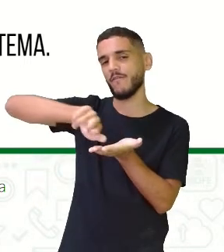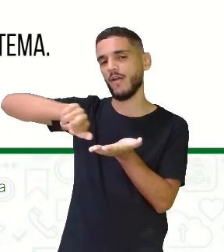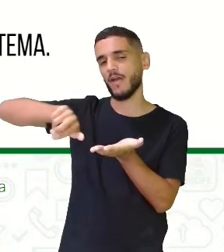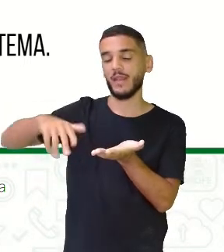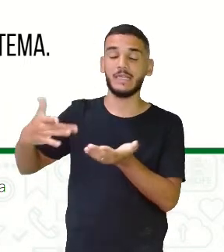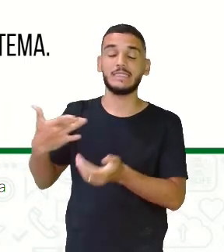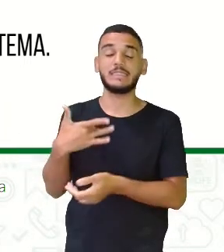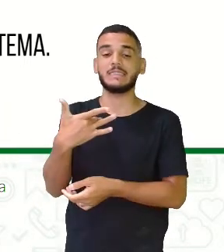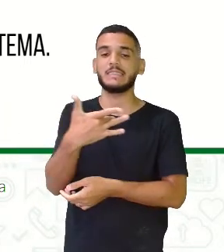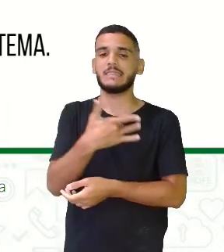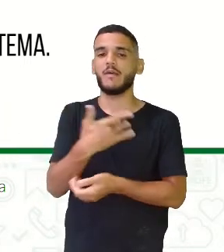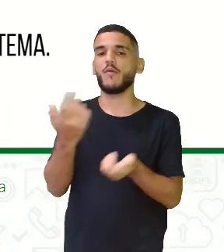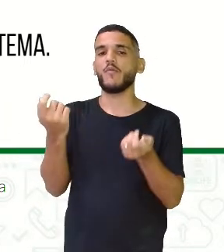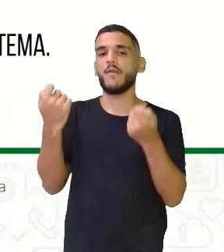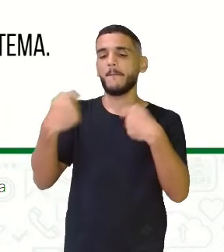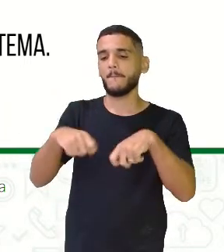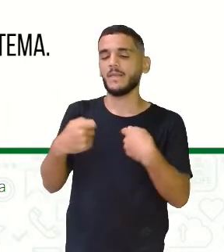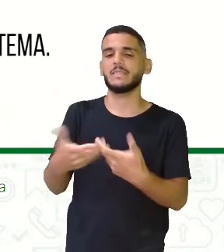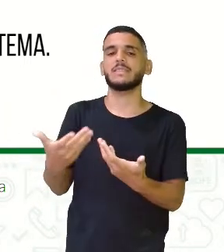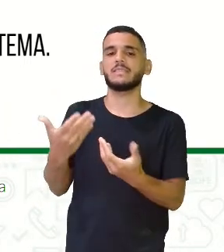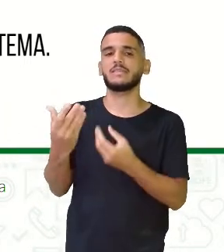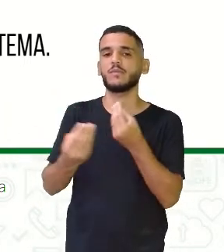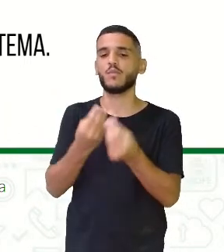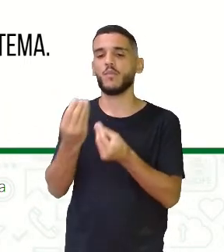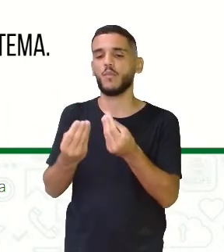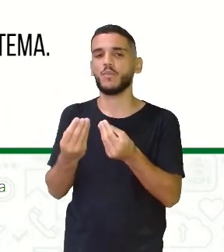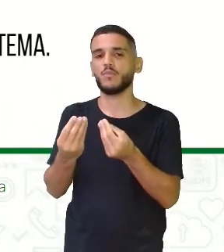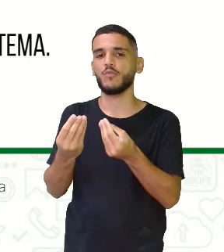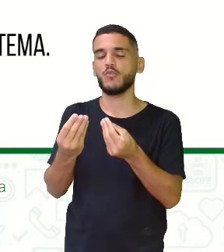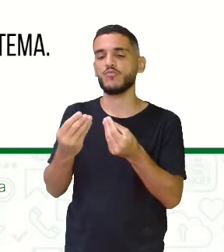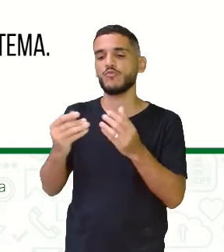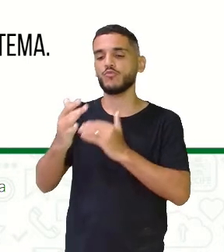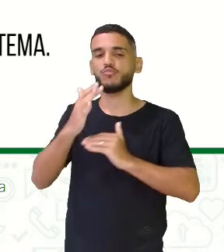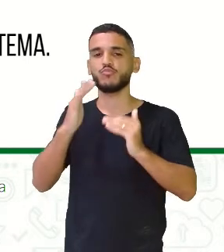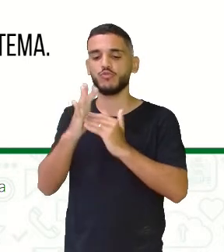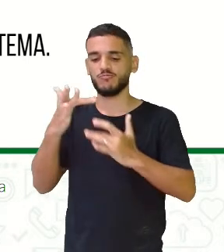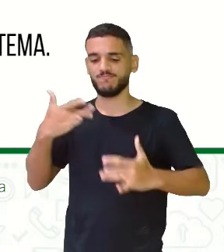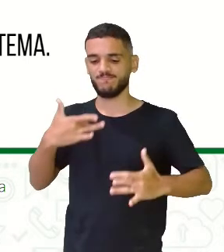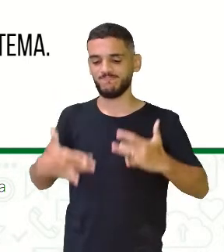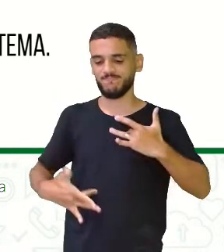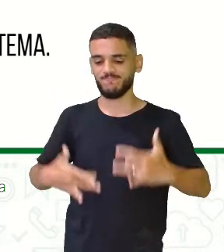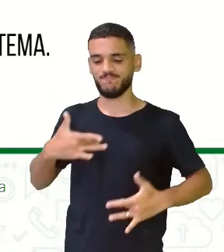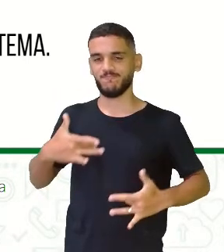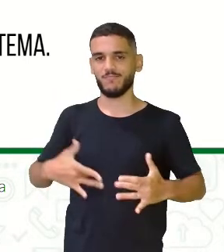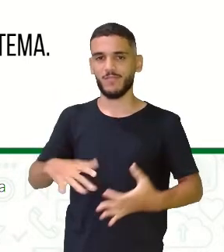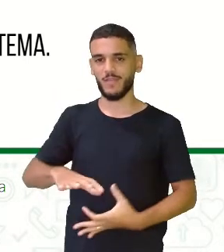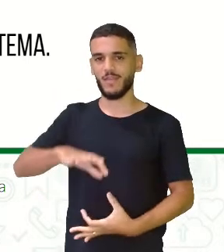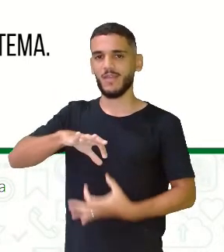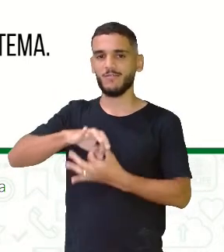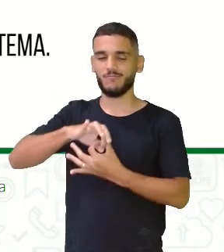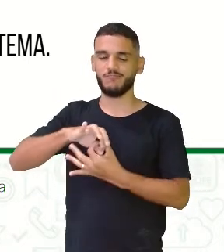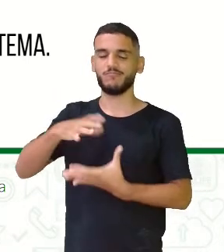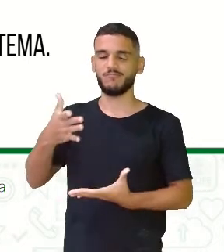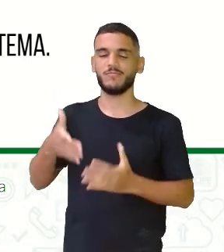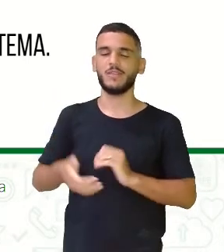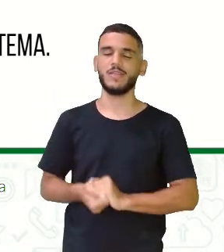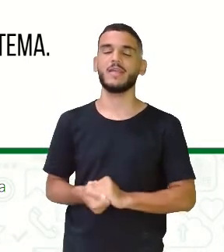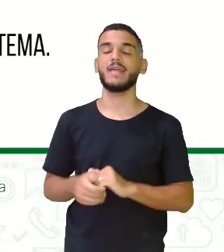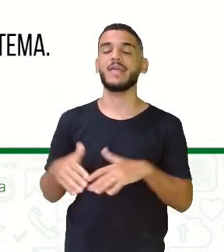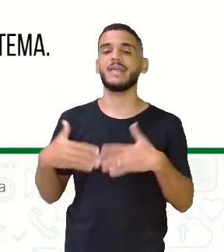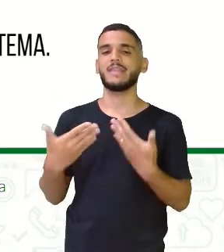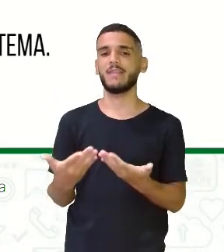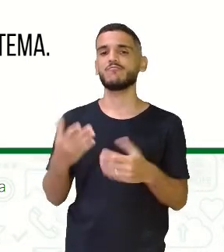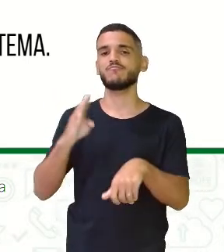bom funcionamento de todos. A saúde mental está ligada a momentos de lazer, descanso, boas relações